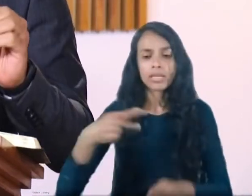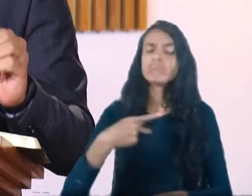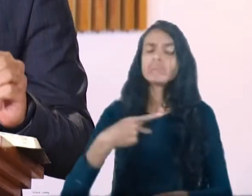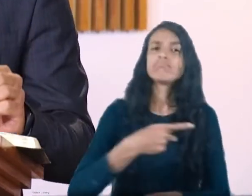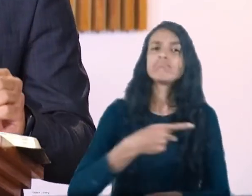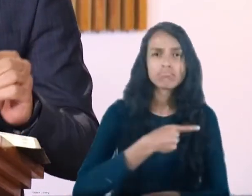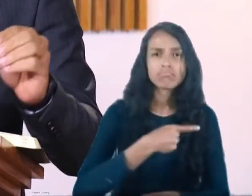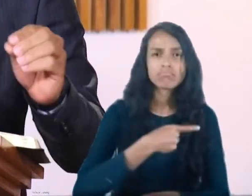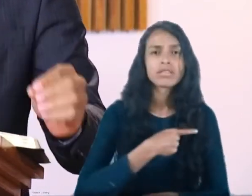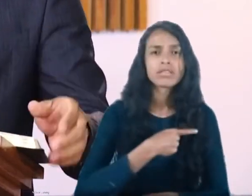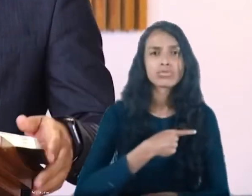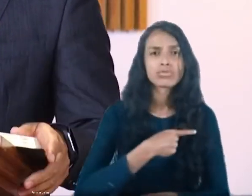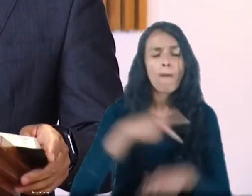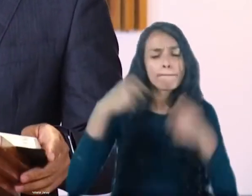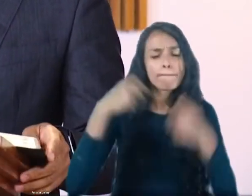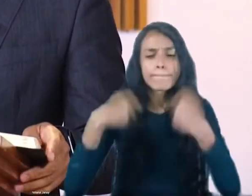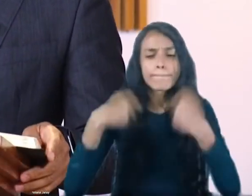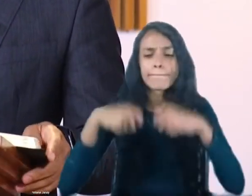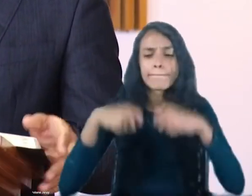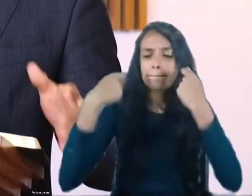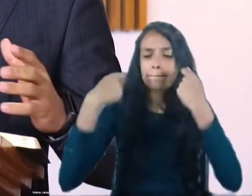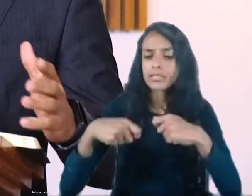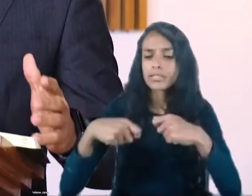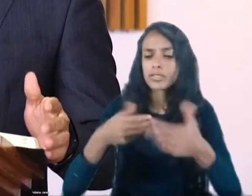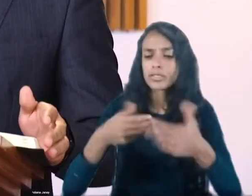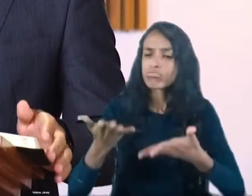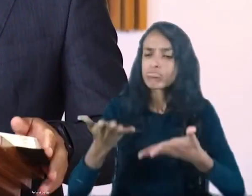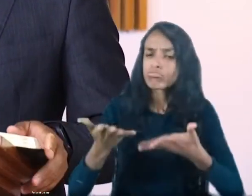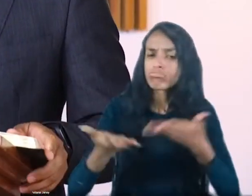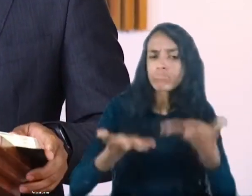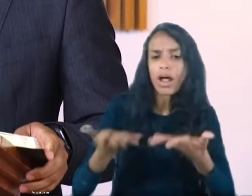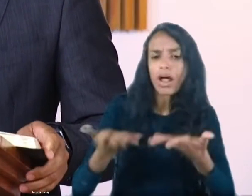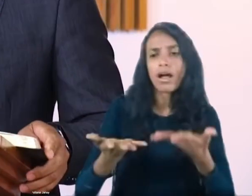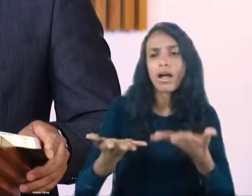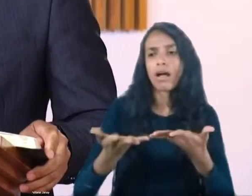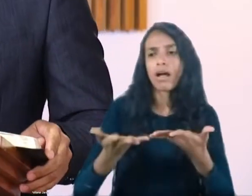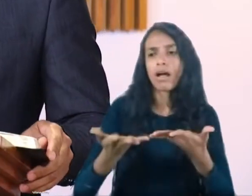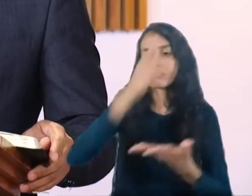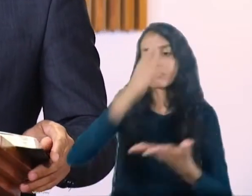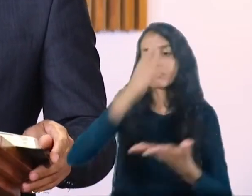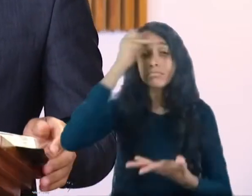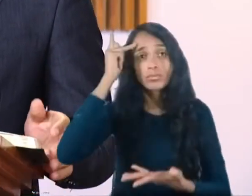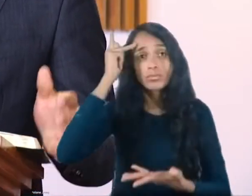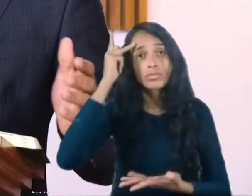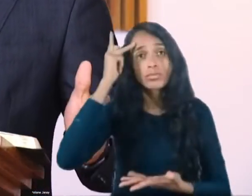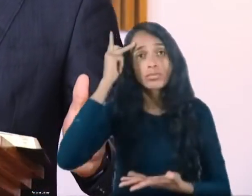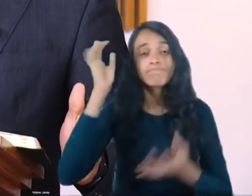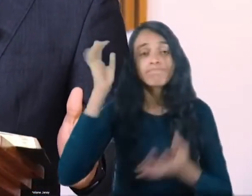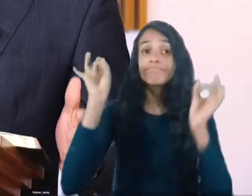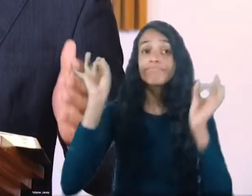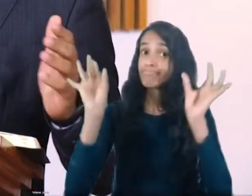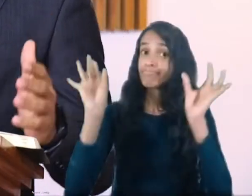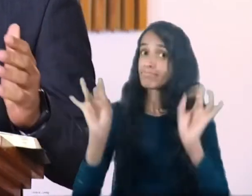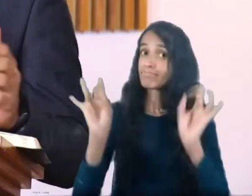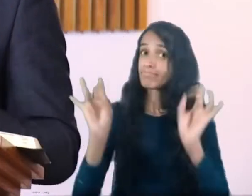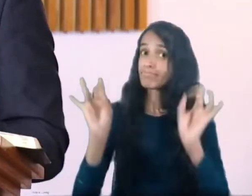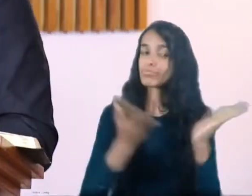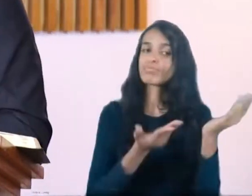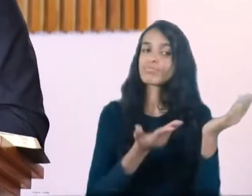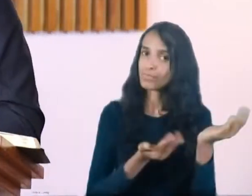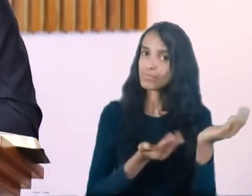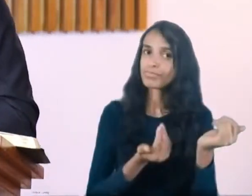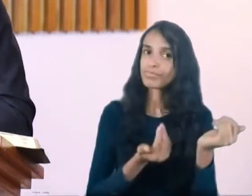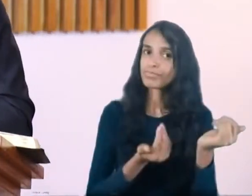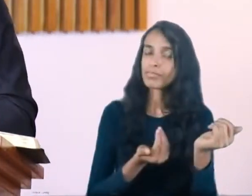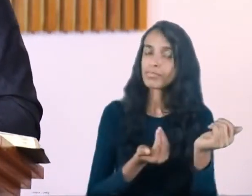devo tratar as pessoas e, em especial, os jovens. Então, nessa noite, o tema